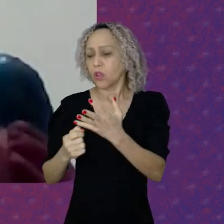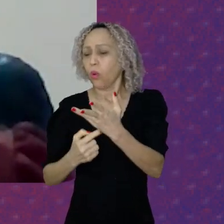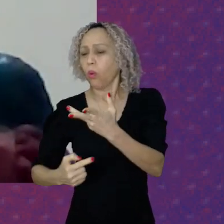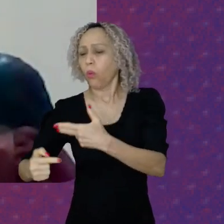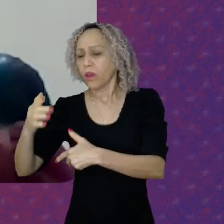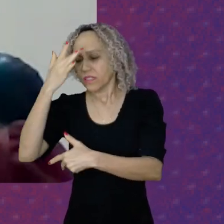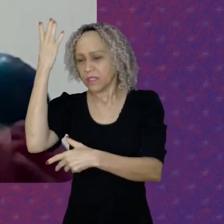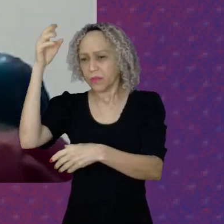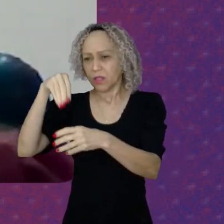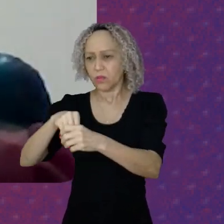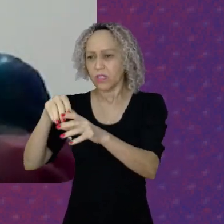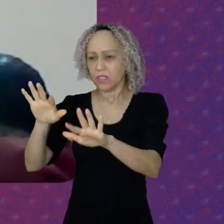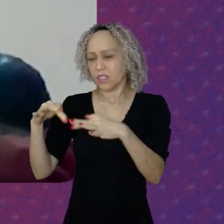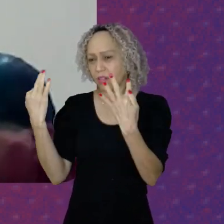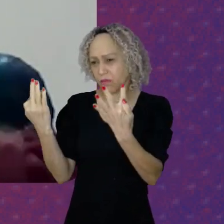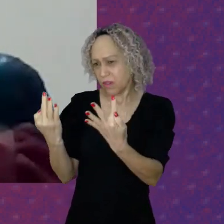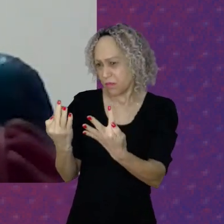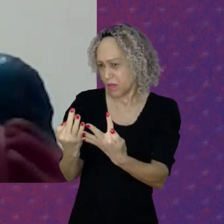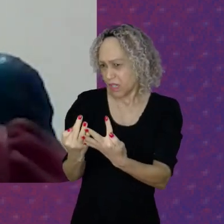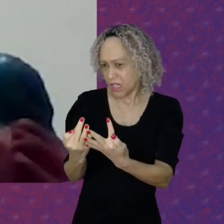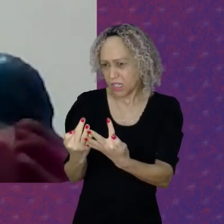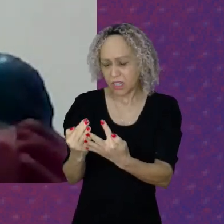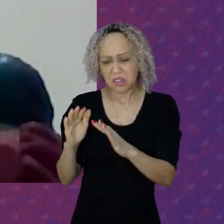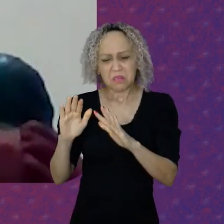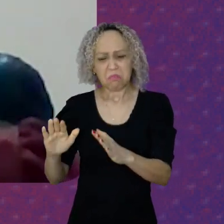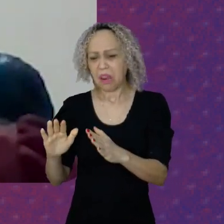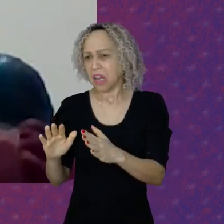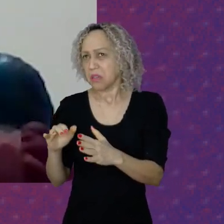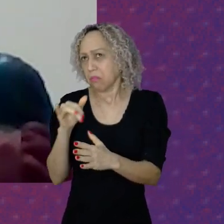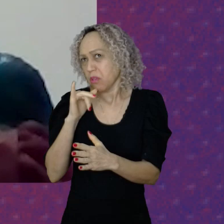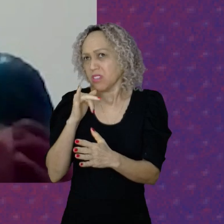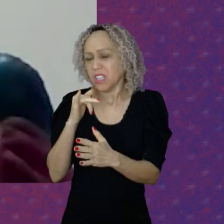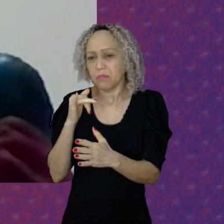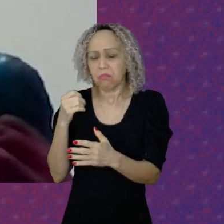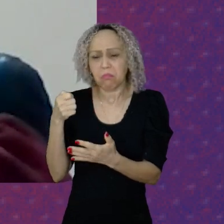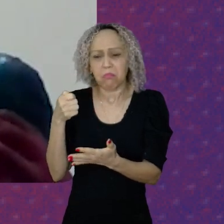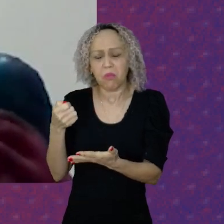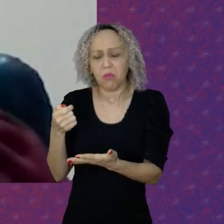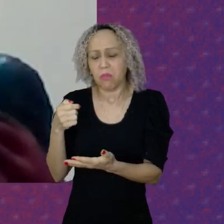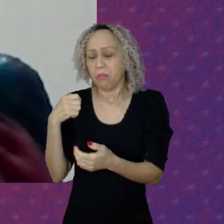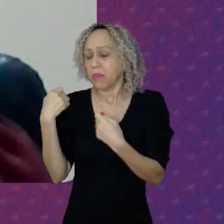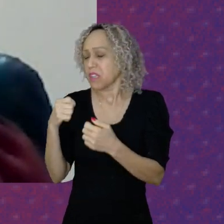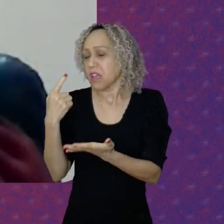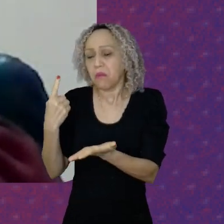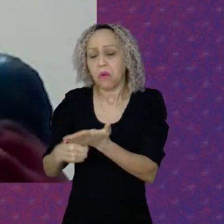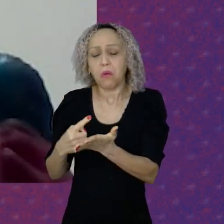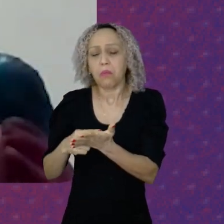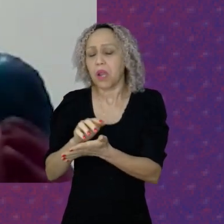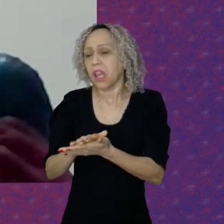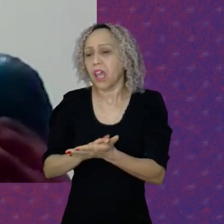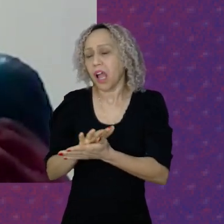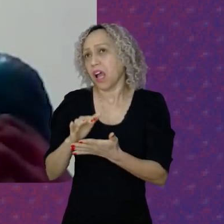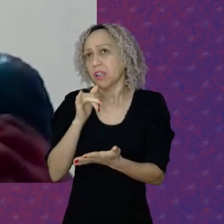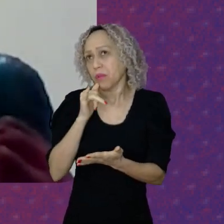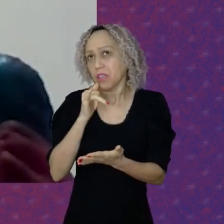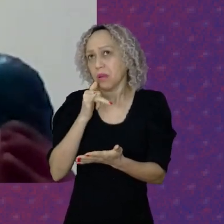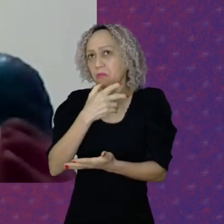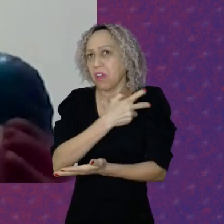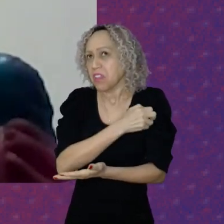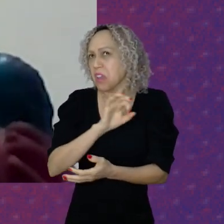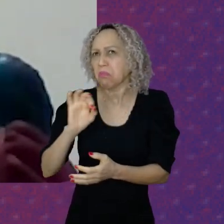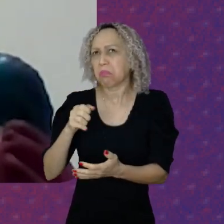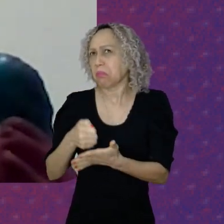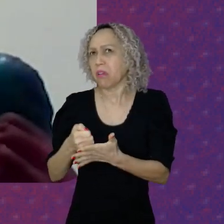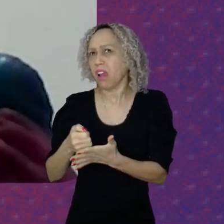a obrigatoriedade de cumprimento de nenhuma condicionalidade para estar no programa. O que eu avalio que foi algo